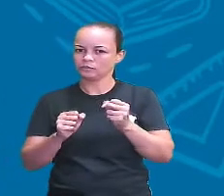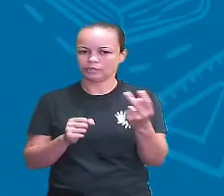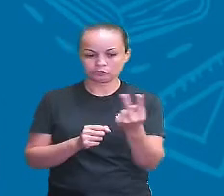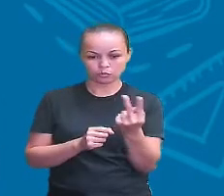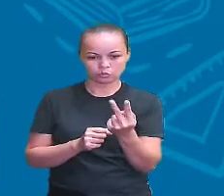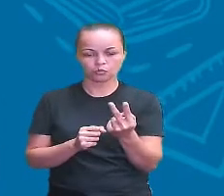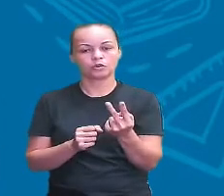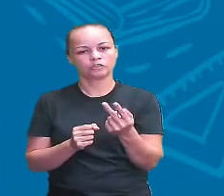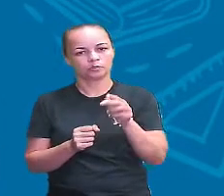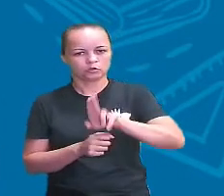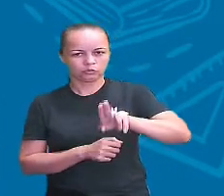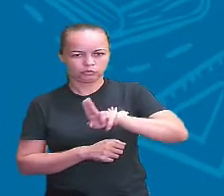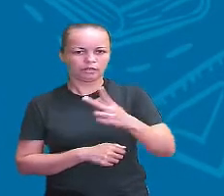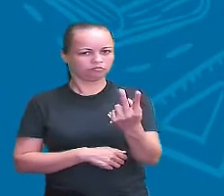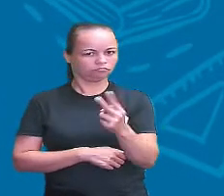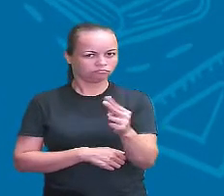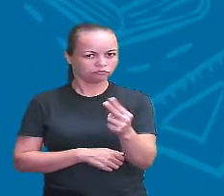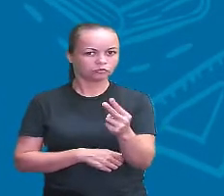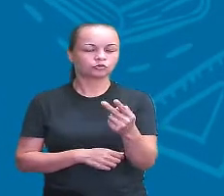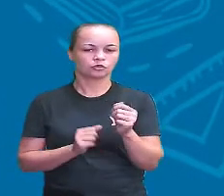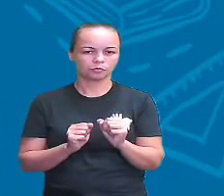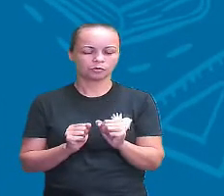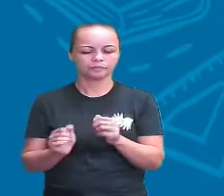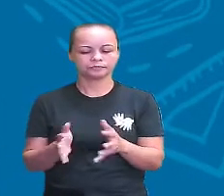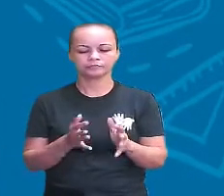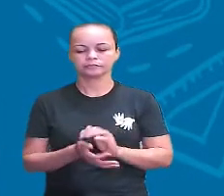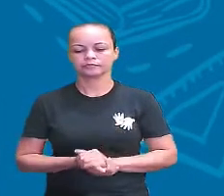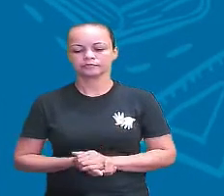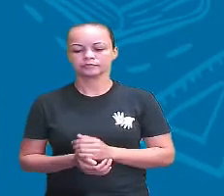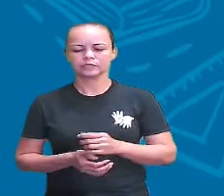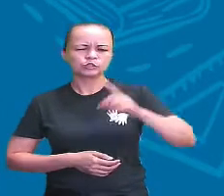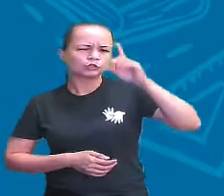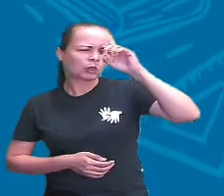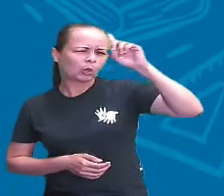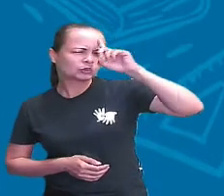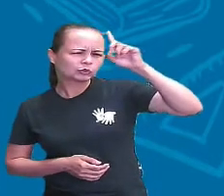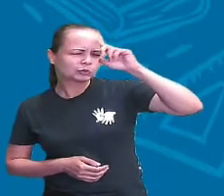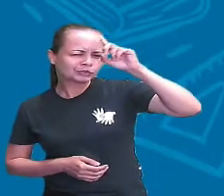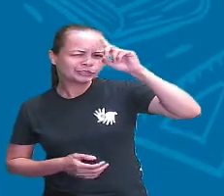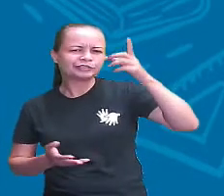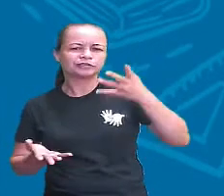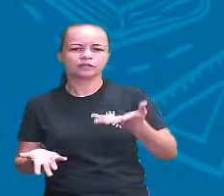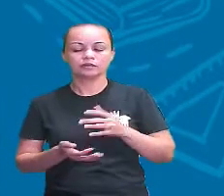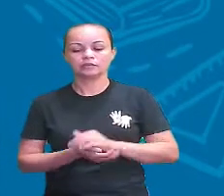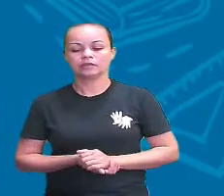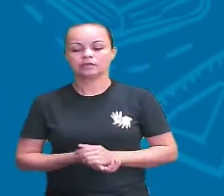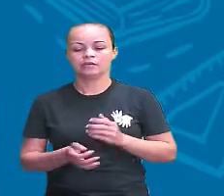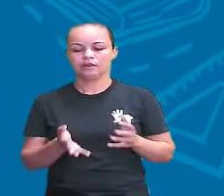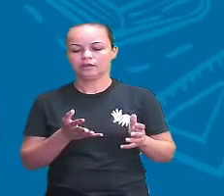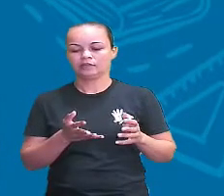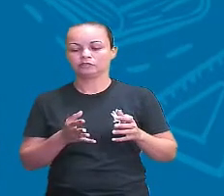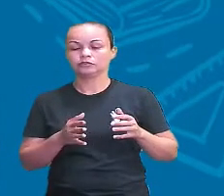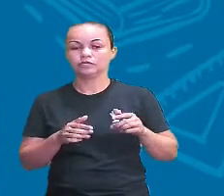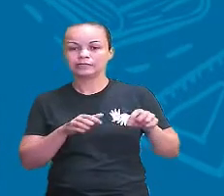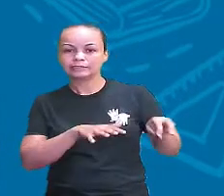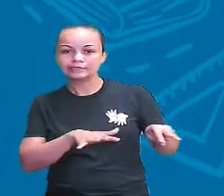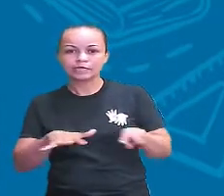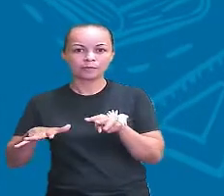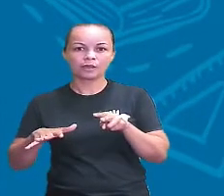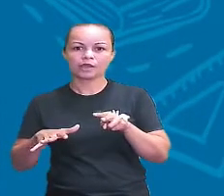possibilidades, eu posso utilizar as duas formas. Every day, todos os dias. Every week, toda